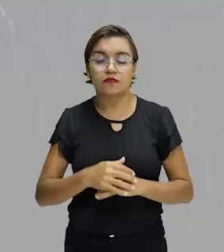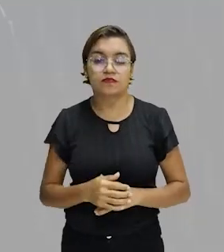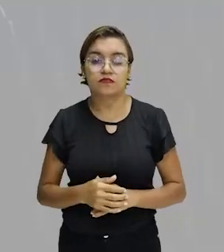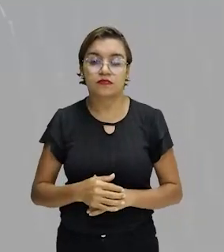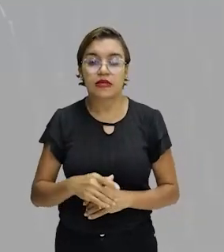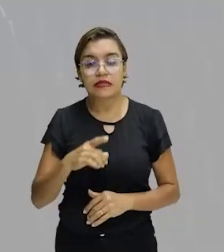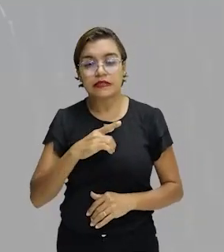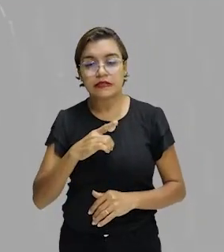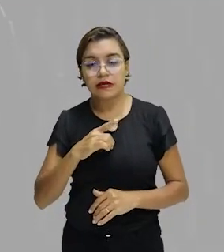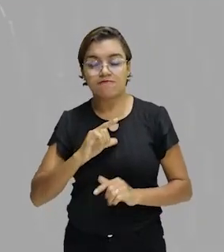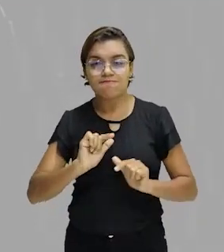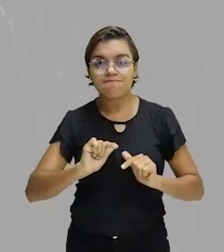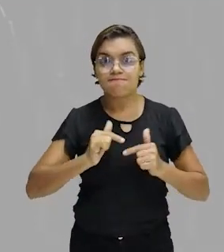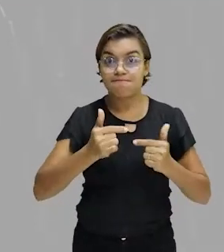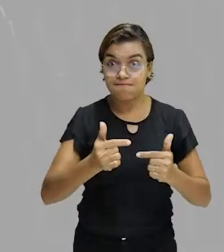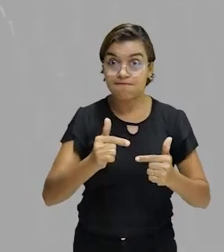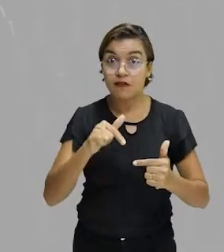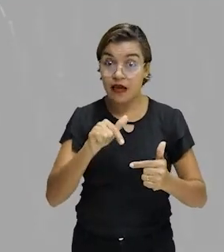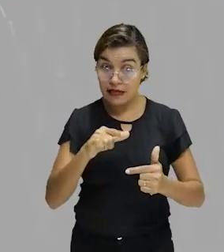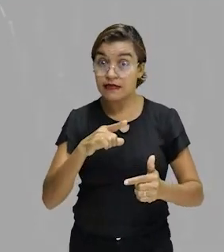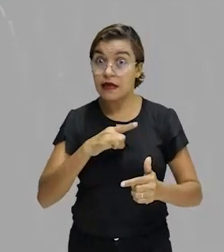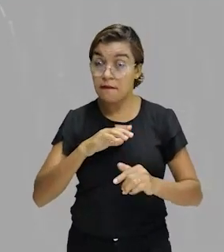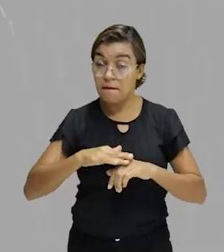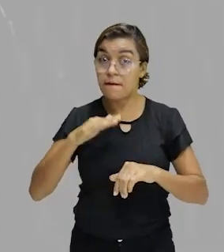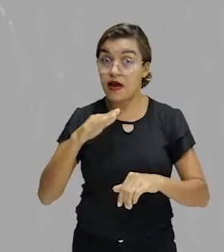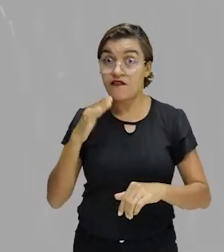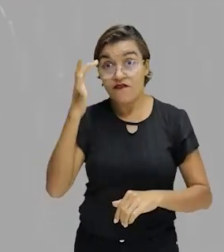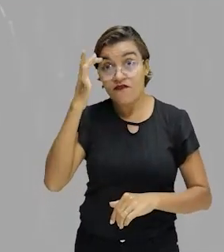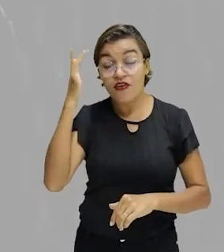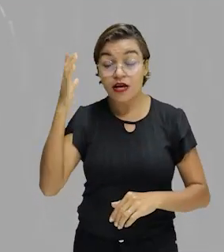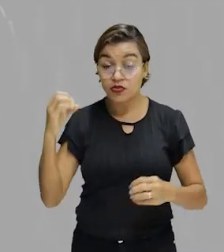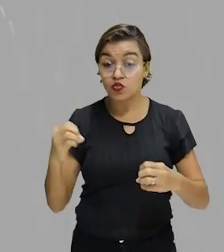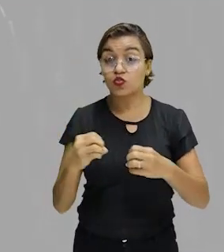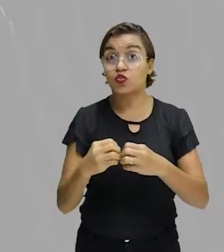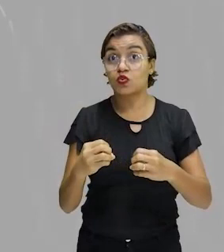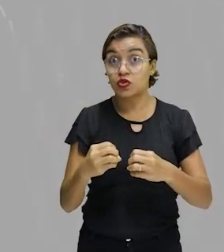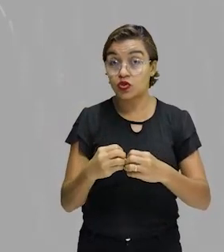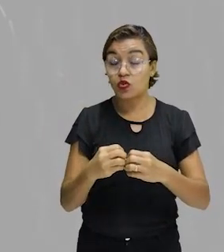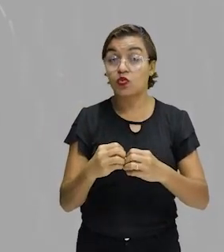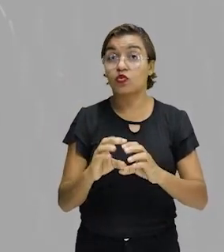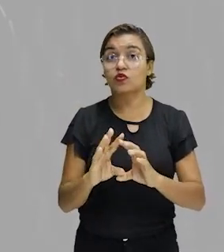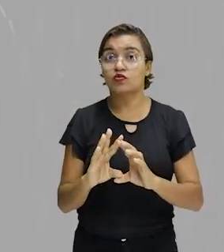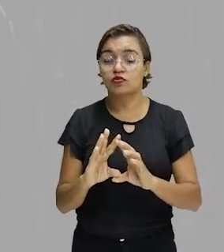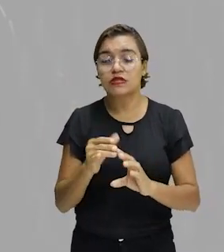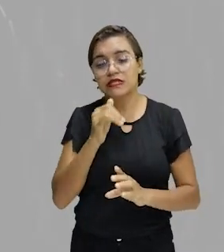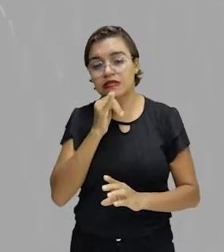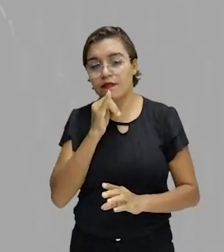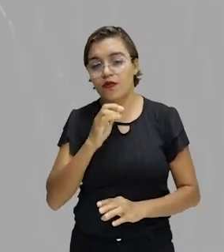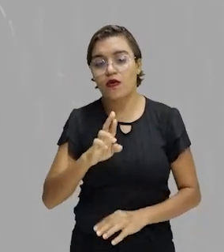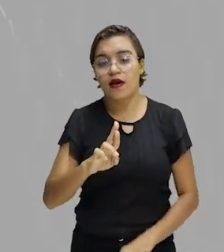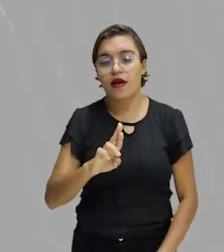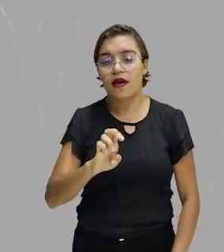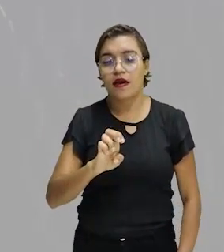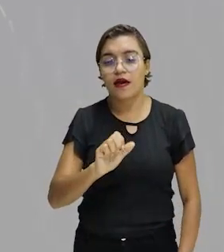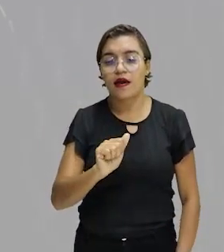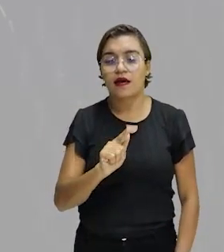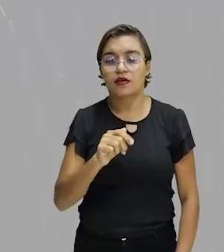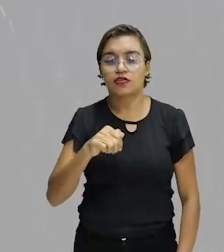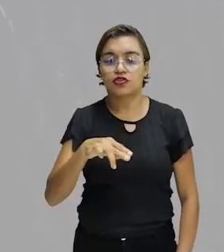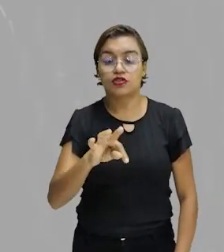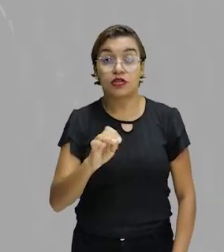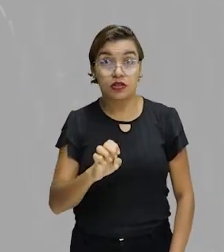tivermos, mais fácil, né, será o encontro desses reagentes. E com isso, nós vamos ter